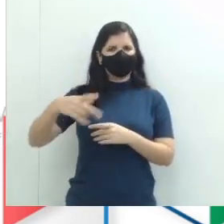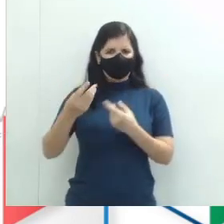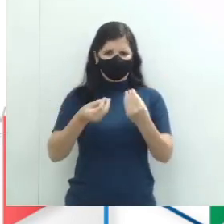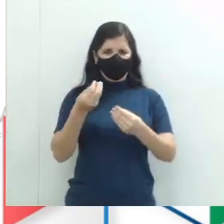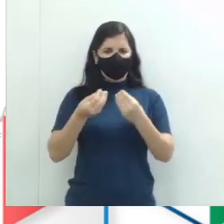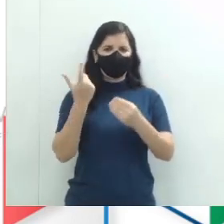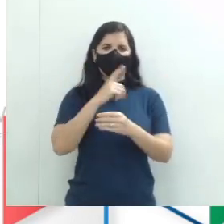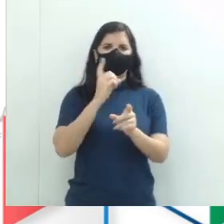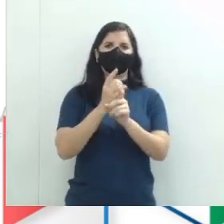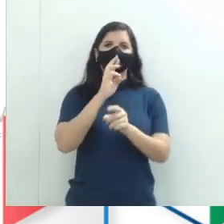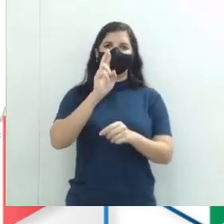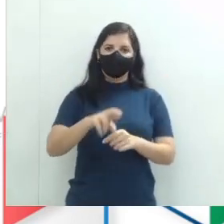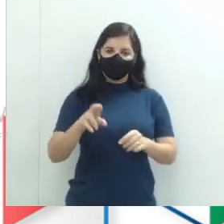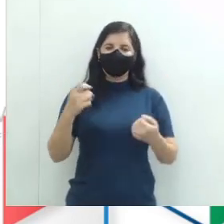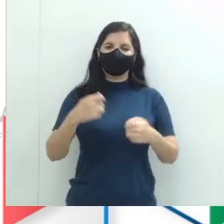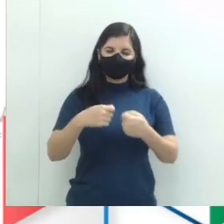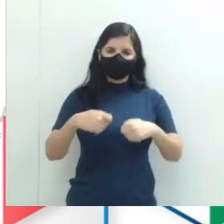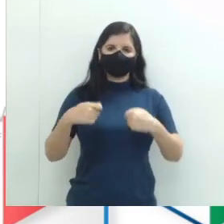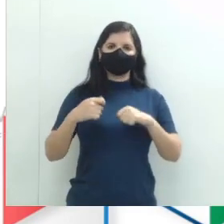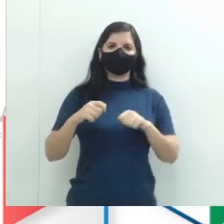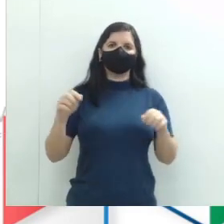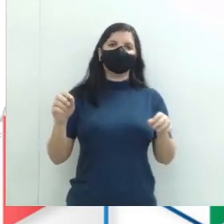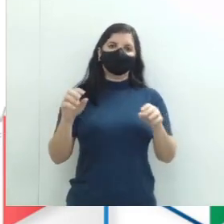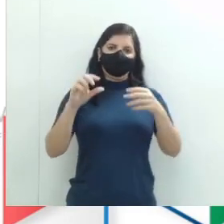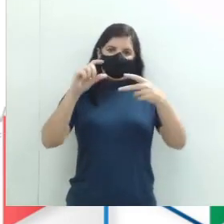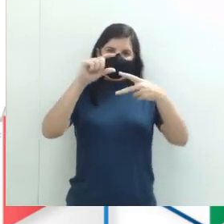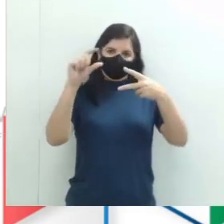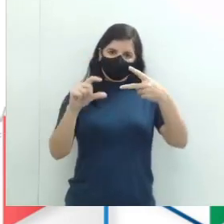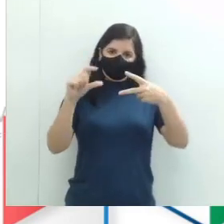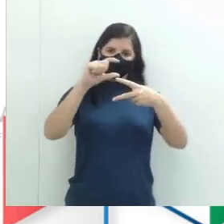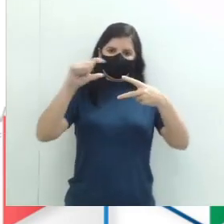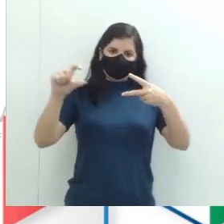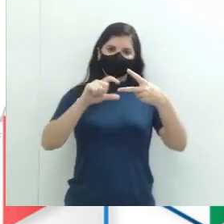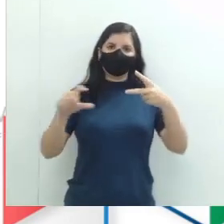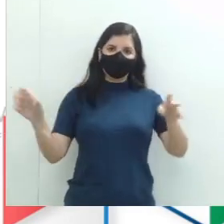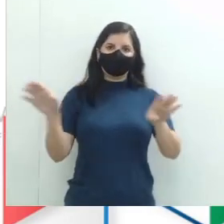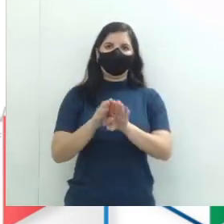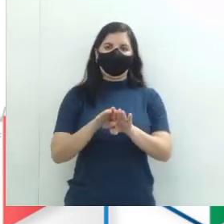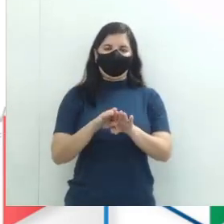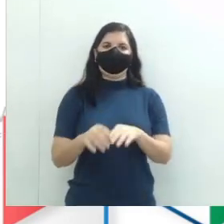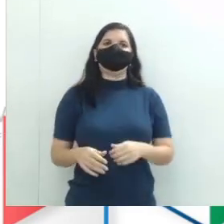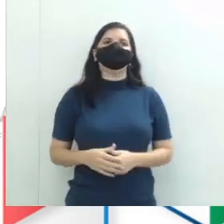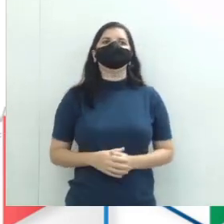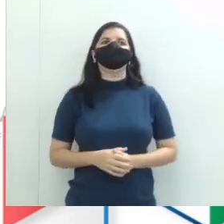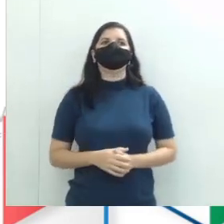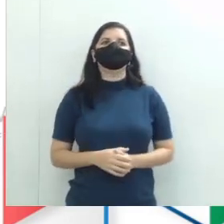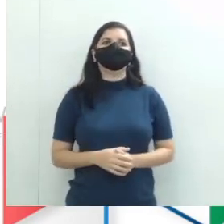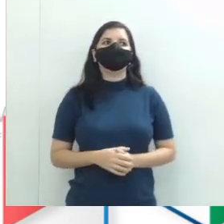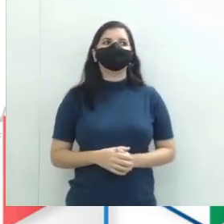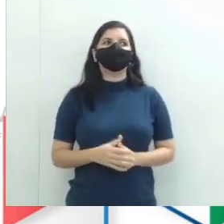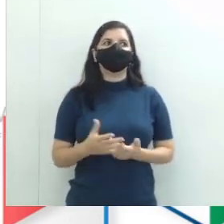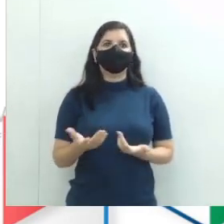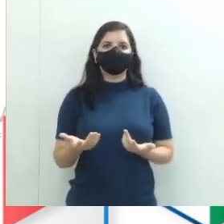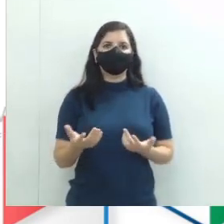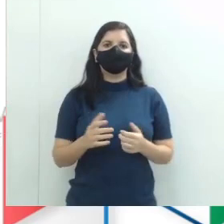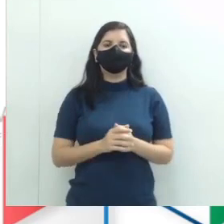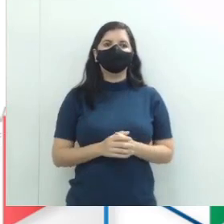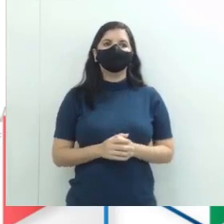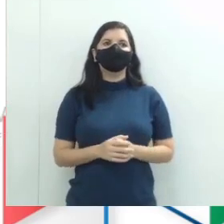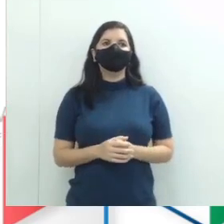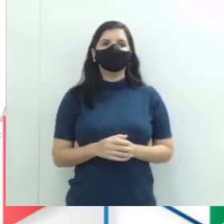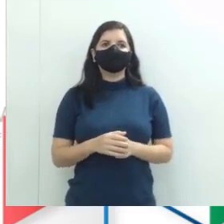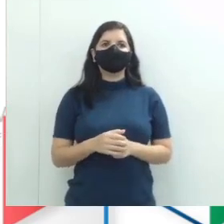contudo, a solução tem que satisfazer as duas equações simultaneamente. Ok? Então, segue comigo, preste